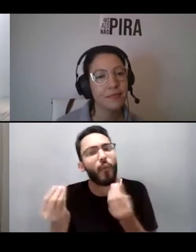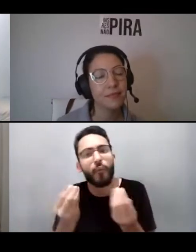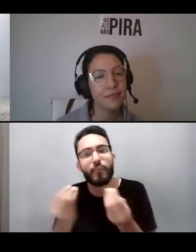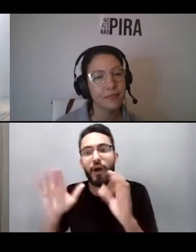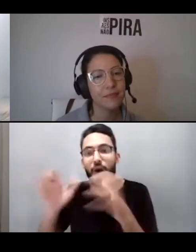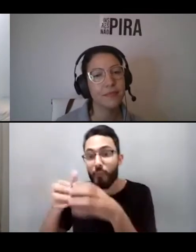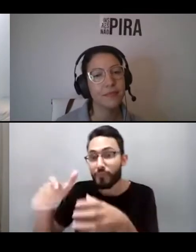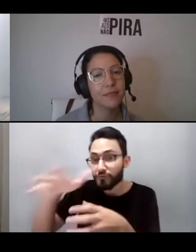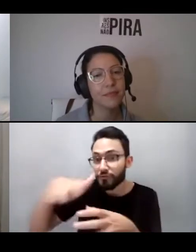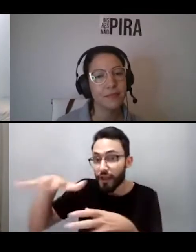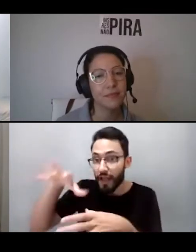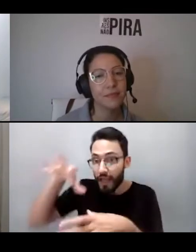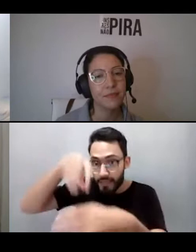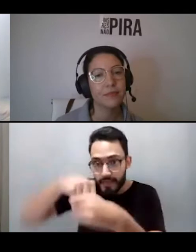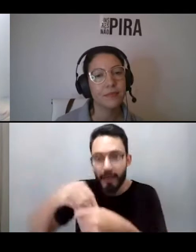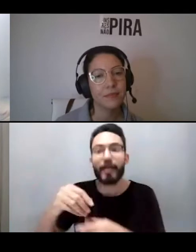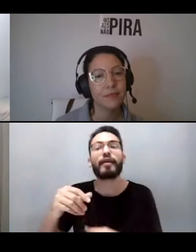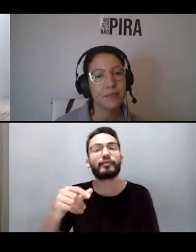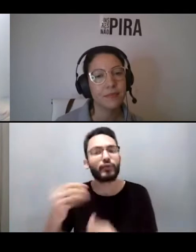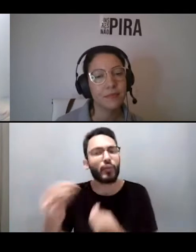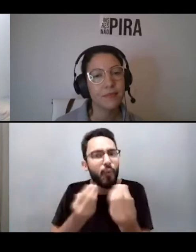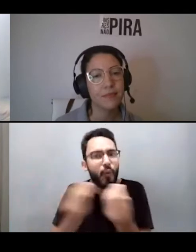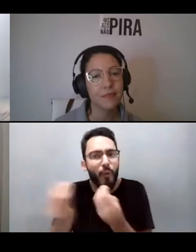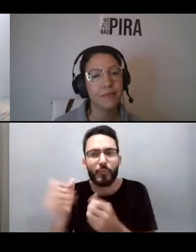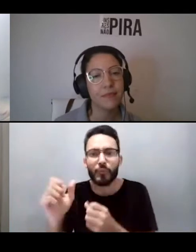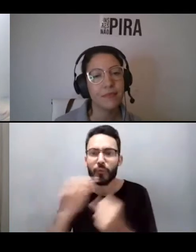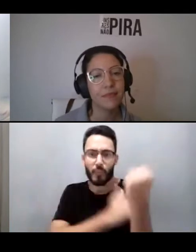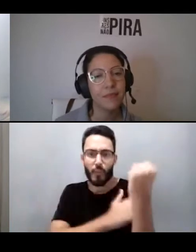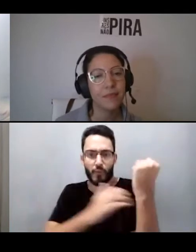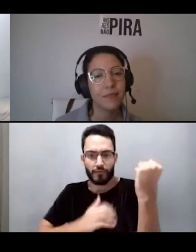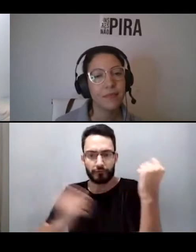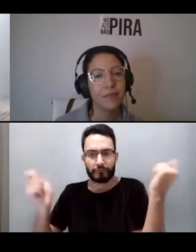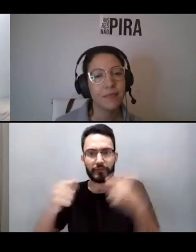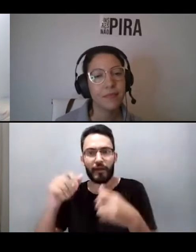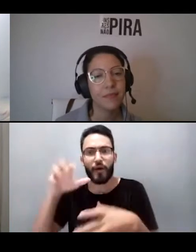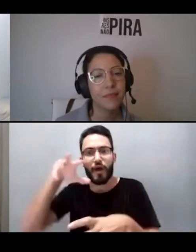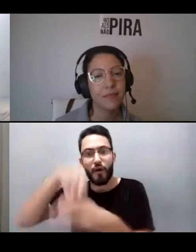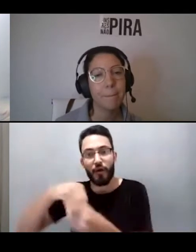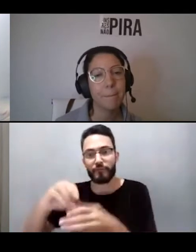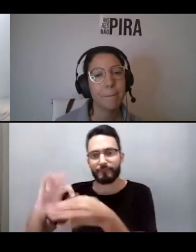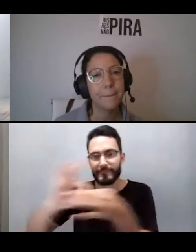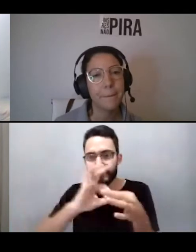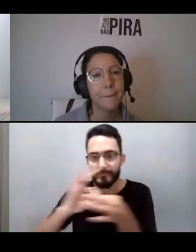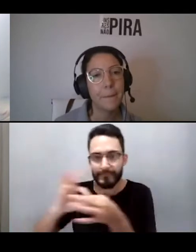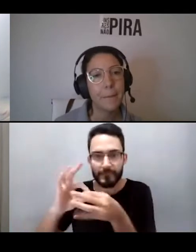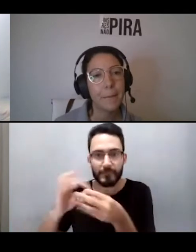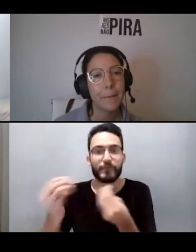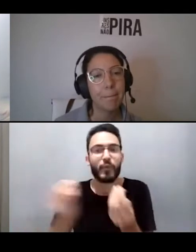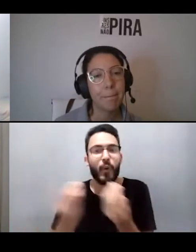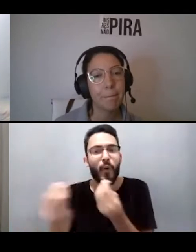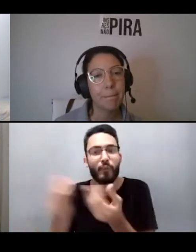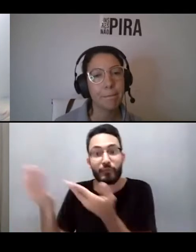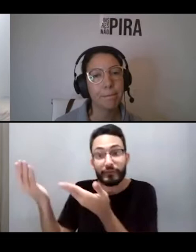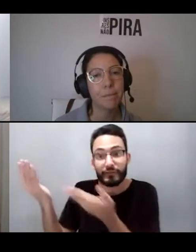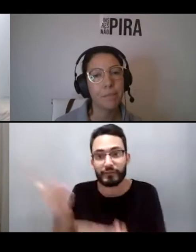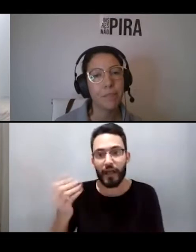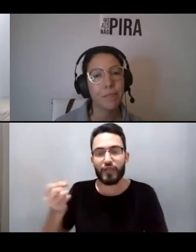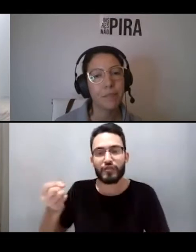aqui internamente, né, como que isso, o poder dessa colaboração aqui dentro, né, e como que isso traz para a gente